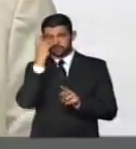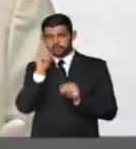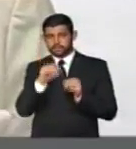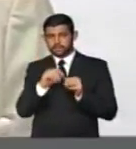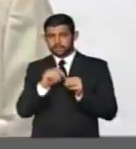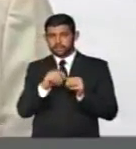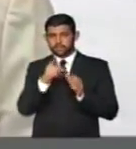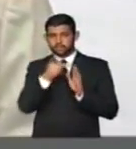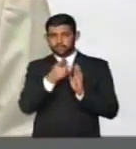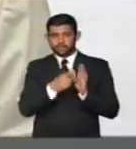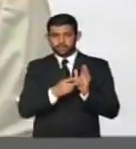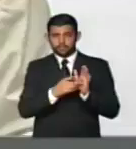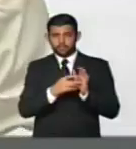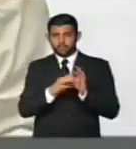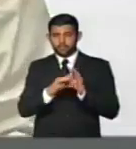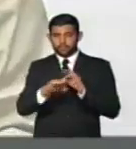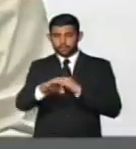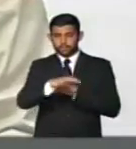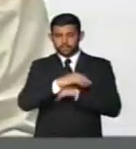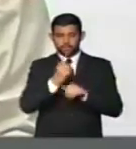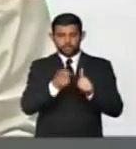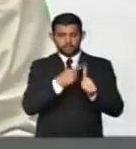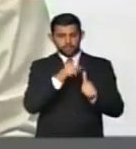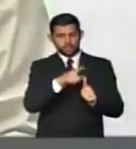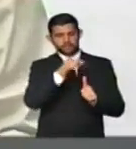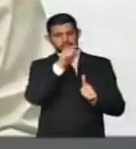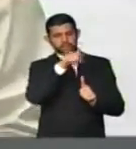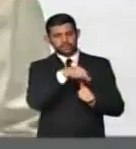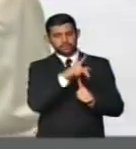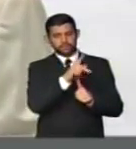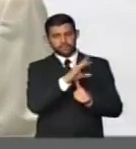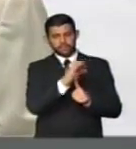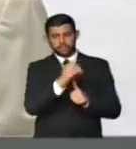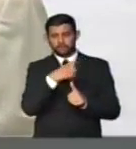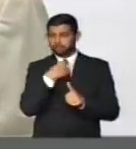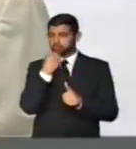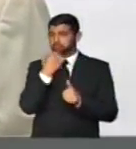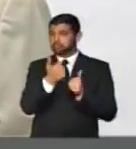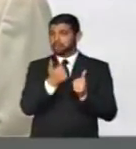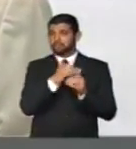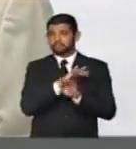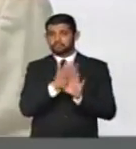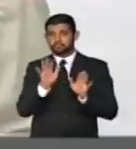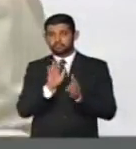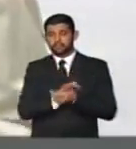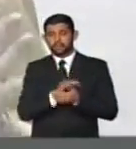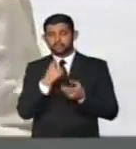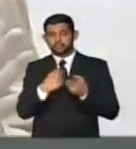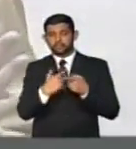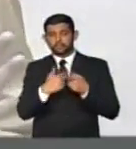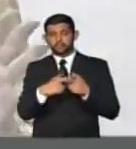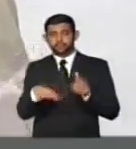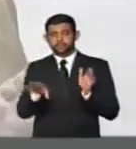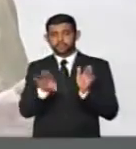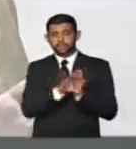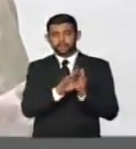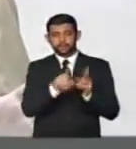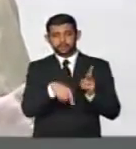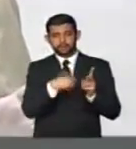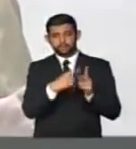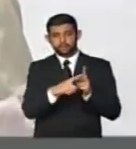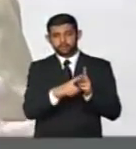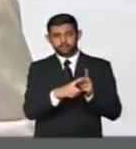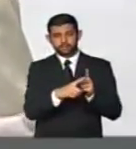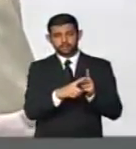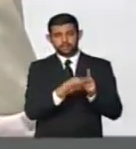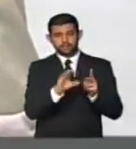se um projeto de poder que a primeira opção seja penso em tudo bem porque nós vamos chegar logo em seguida